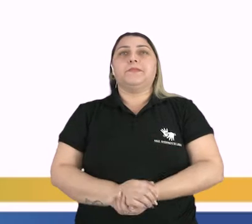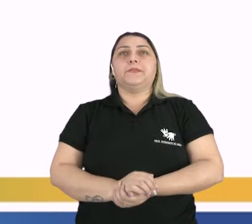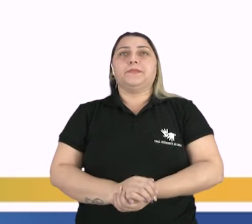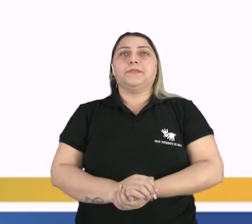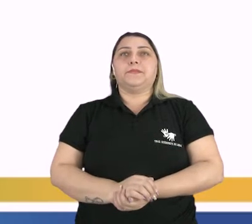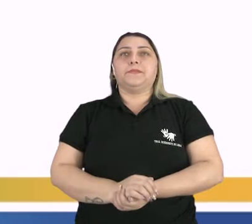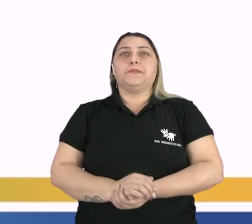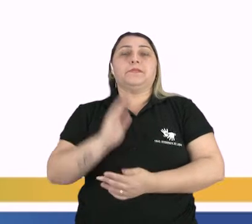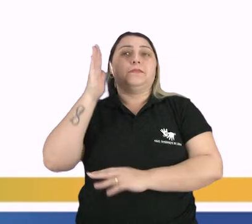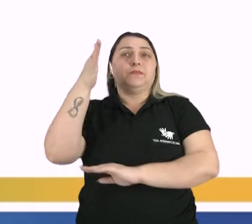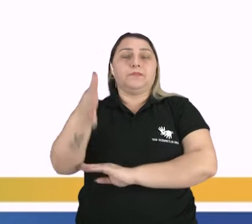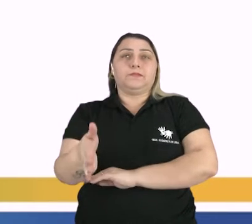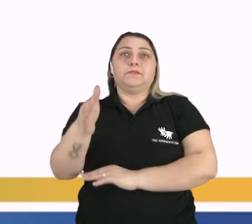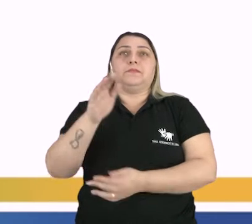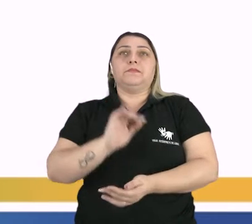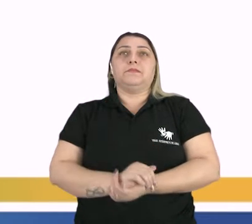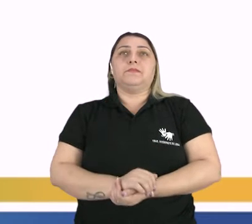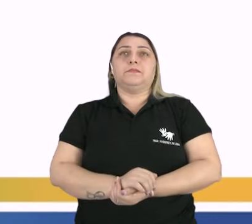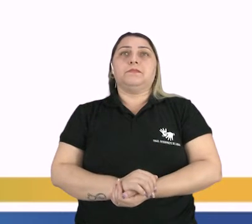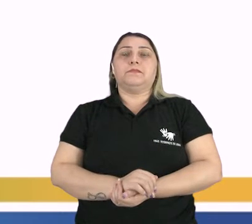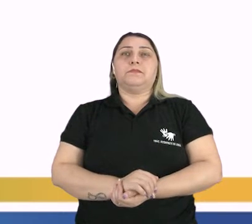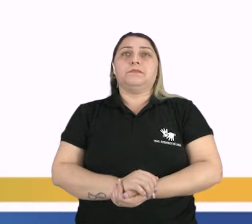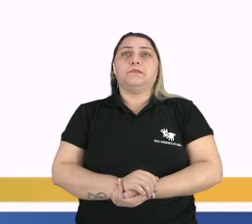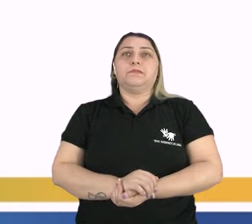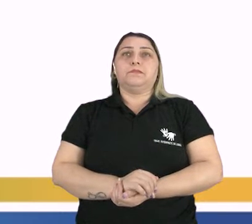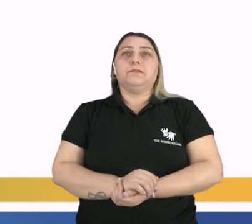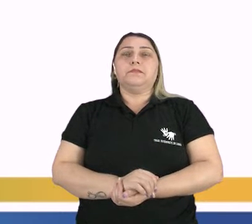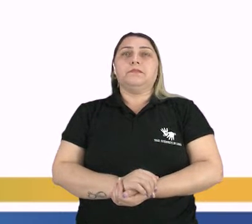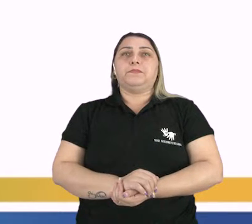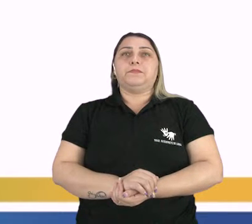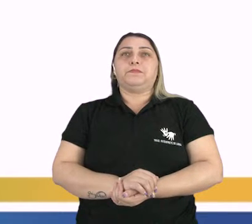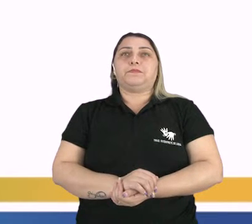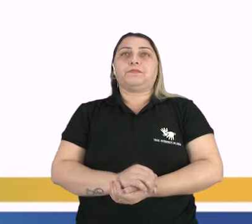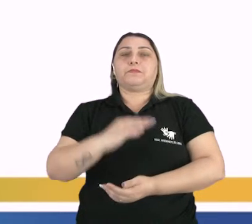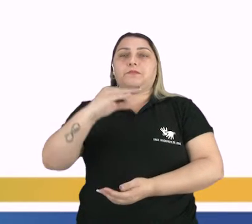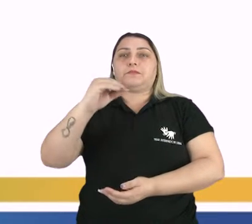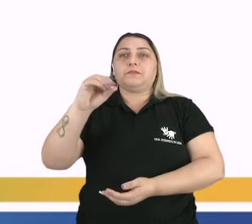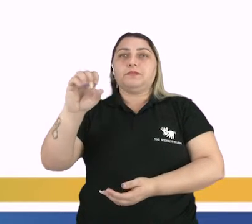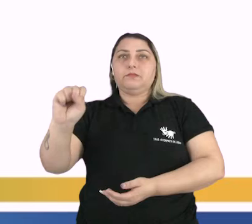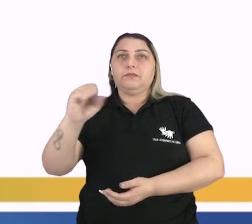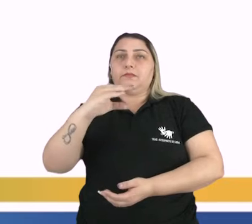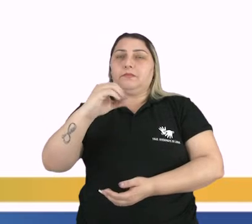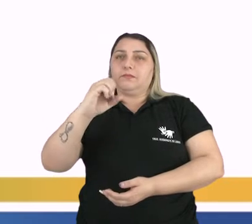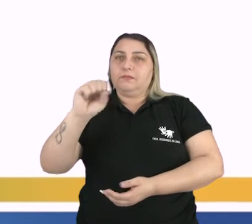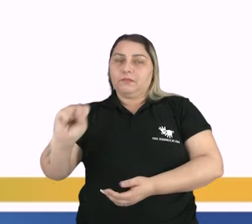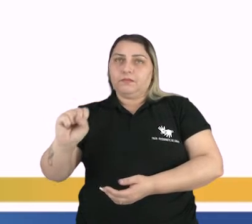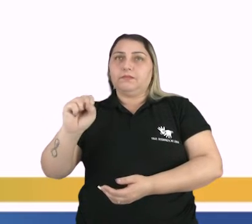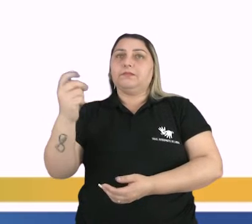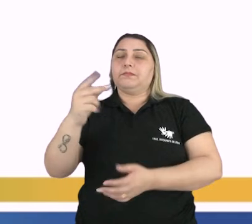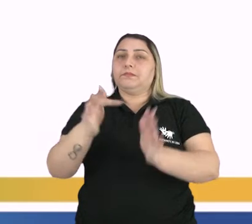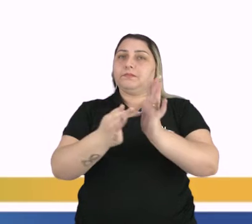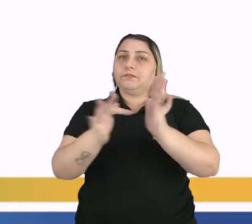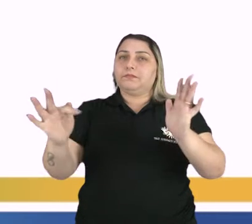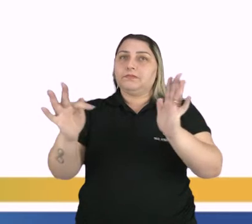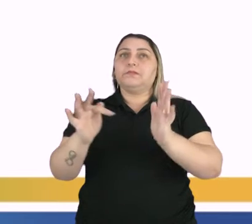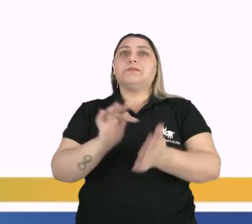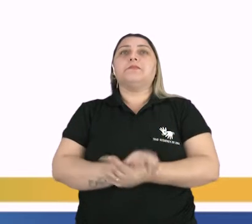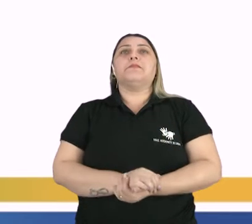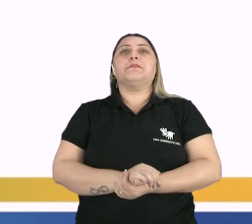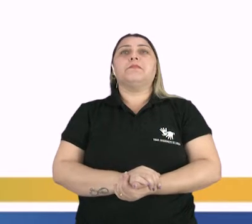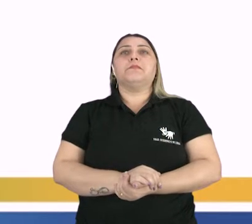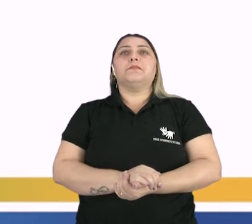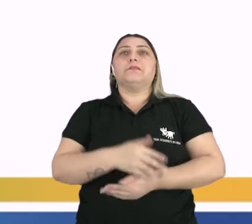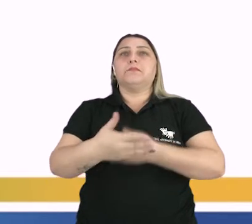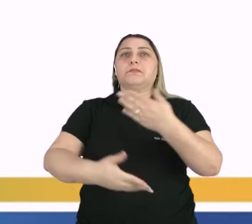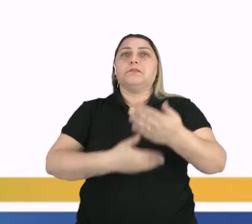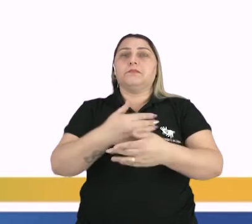vamos bem direto, né, aplicando o teorema de Pitágoras, com seno e cosseno nessa fórmula do teorema, nós